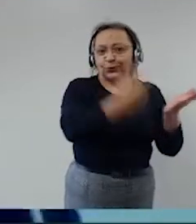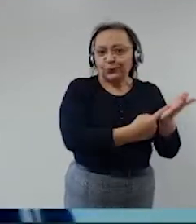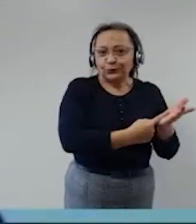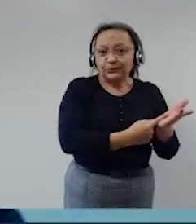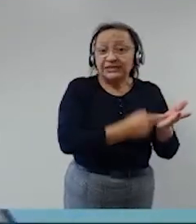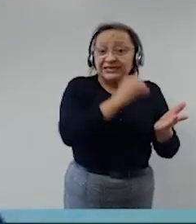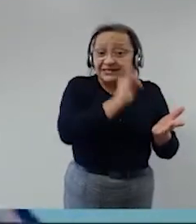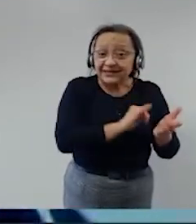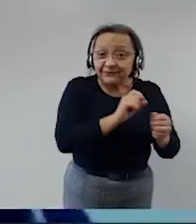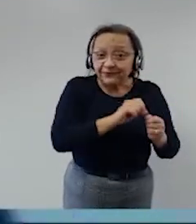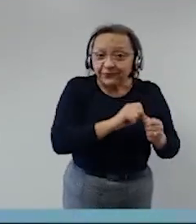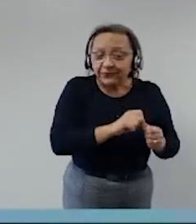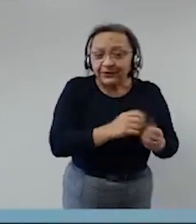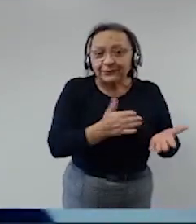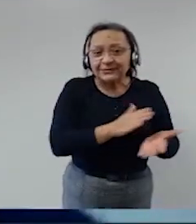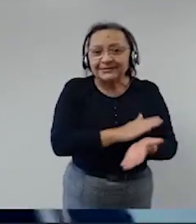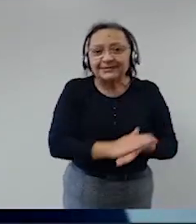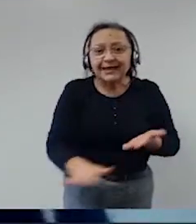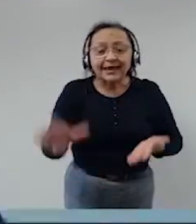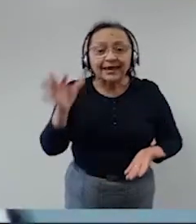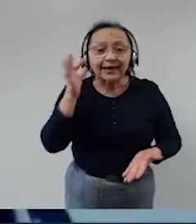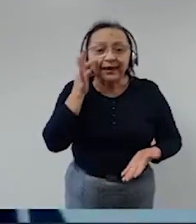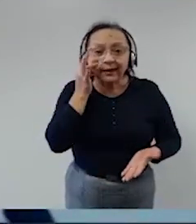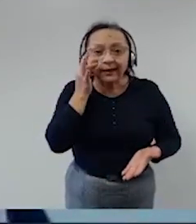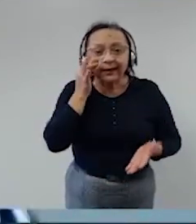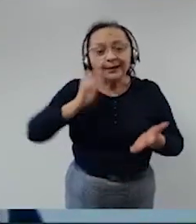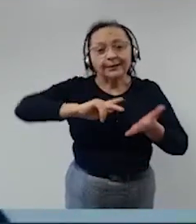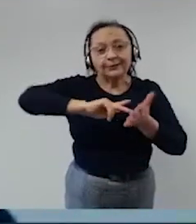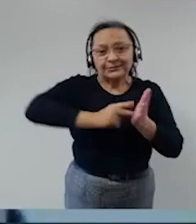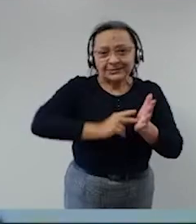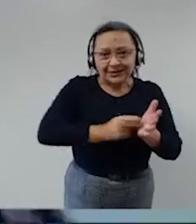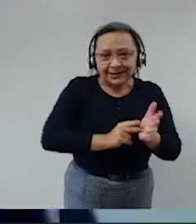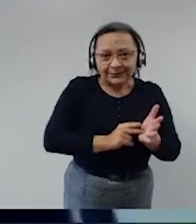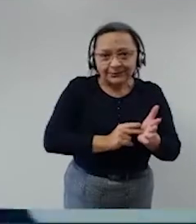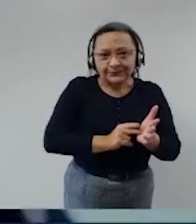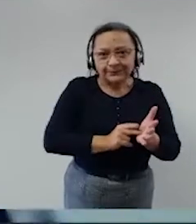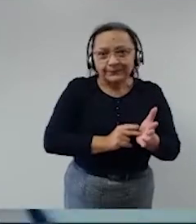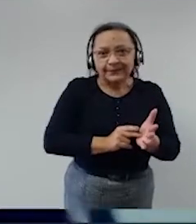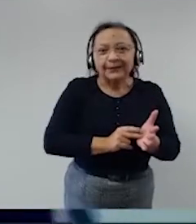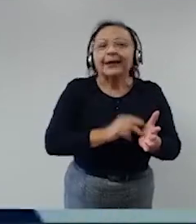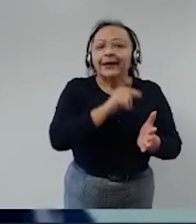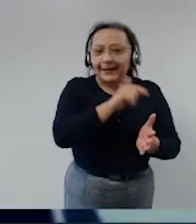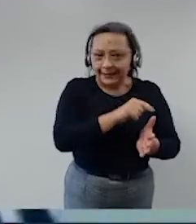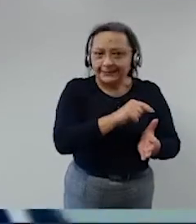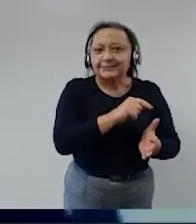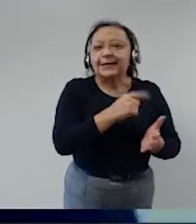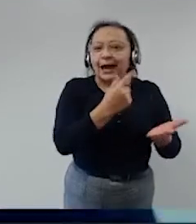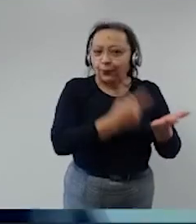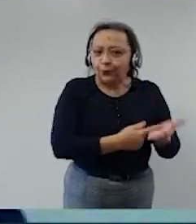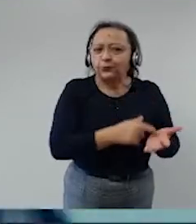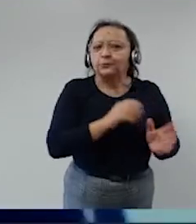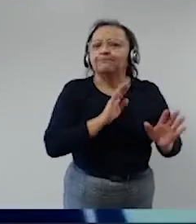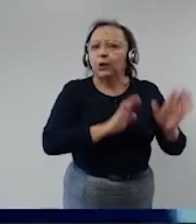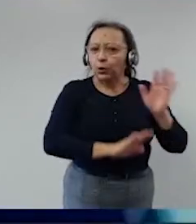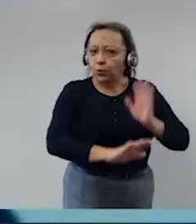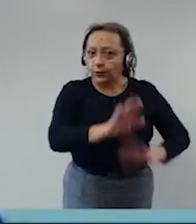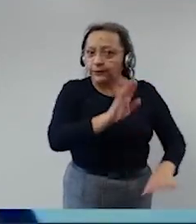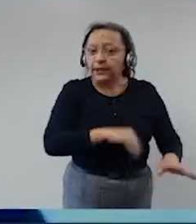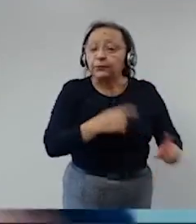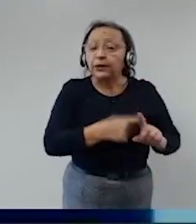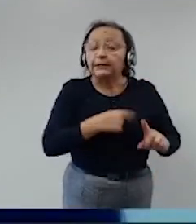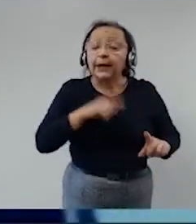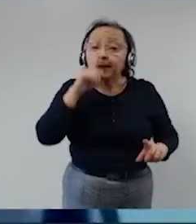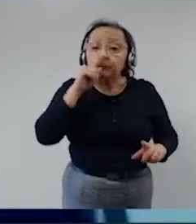foi produzido sem a participação dos sindicatos, eles estão fadados à